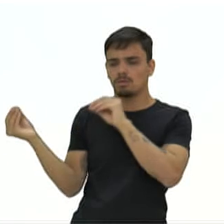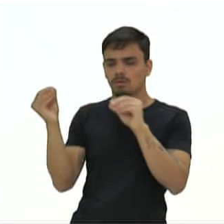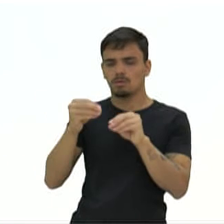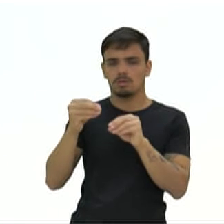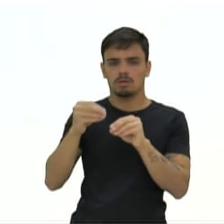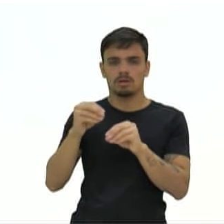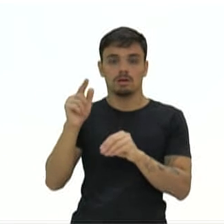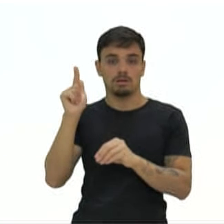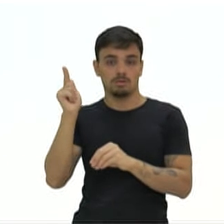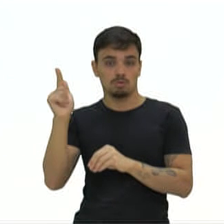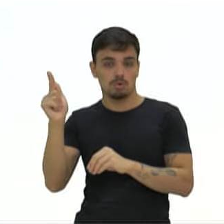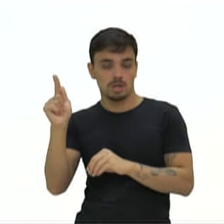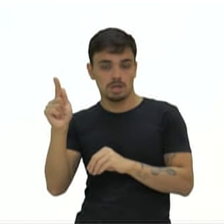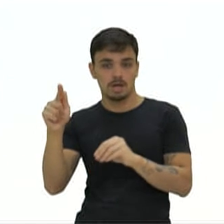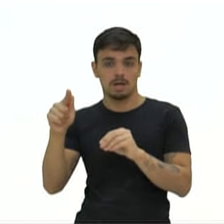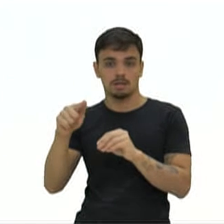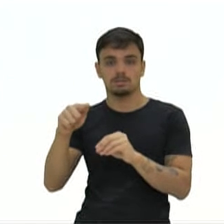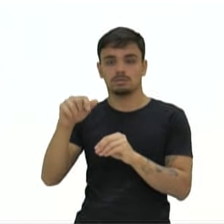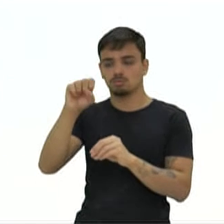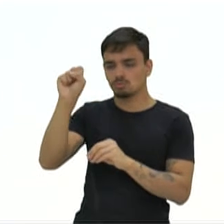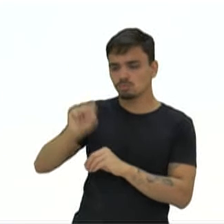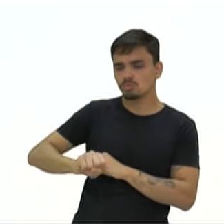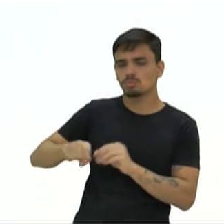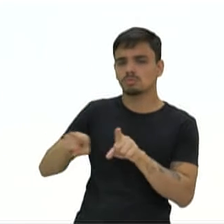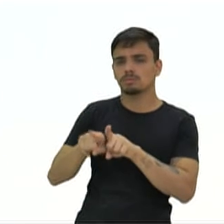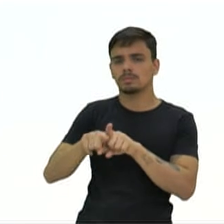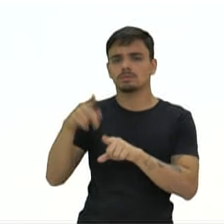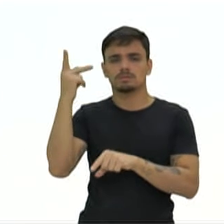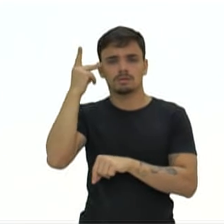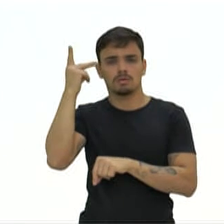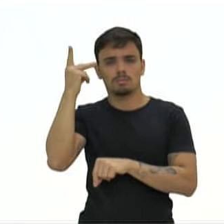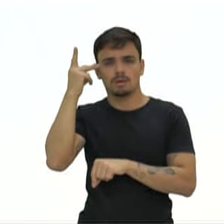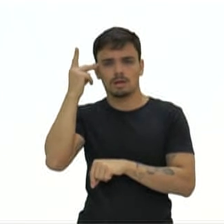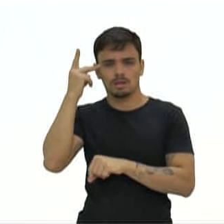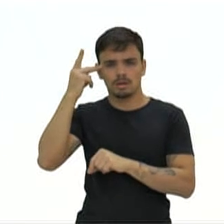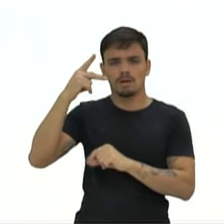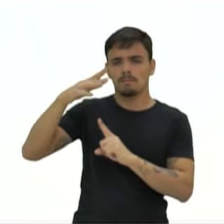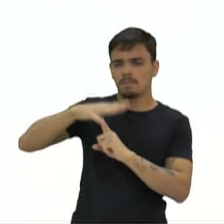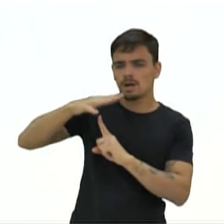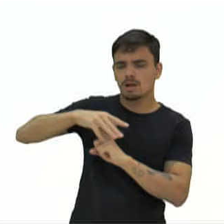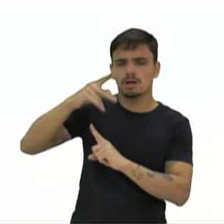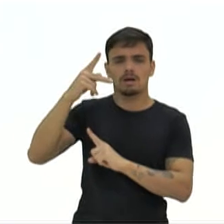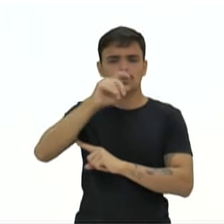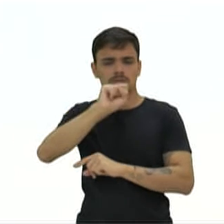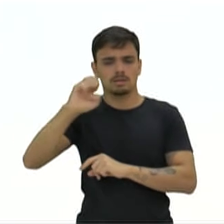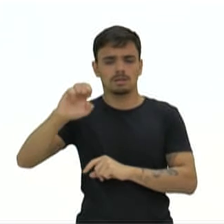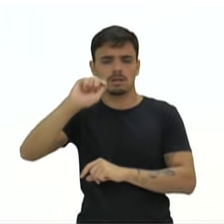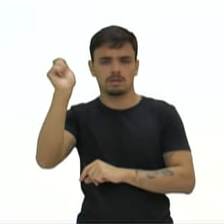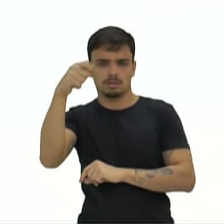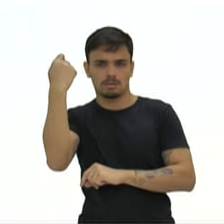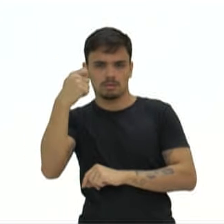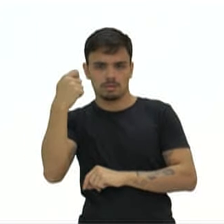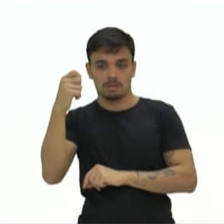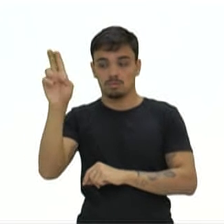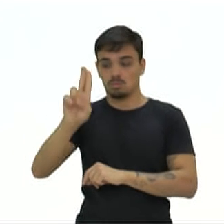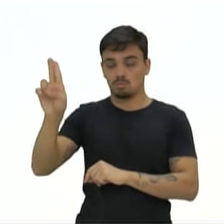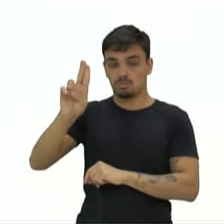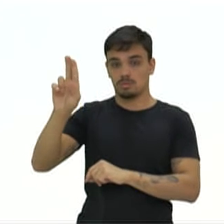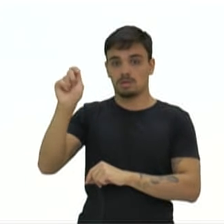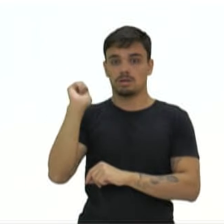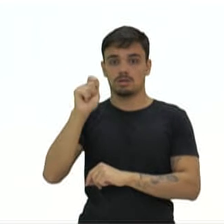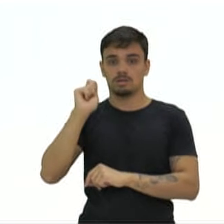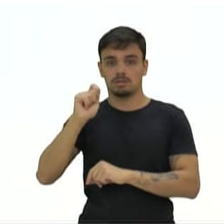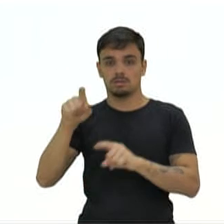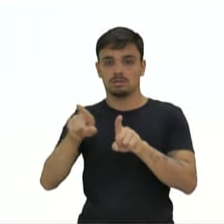primeiro Goiás, Mato Grosso do Sul, São Paulo, pega o Triângulo Mineiro, Paraná, Santa Catarina, Rio Grande do Sul, Uruguai, Argentina e Paraguai. Ele